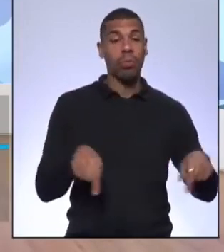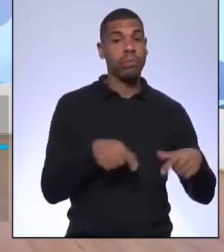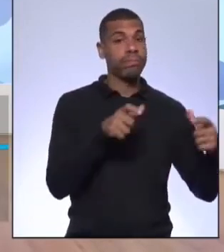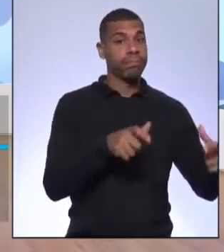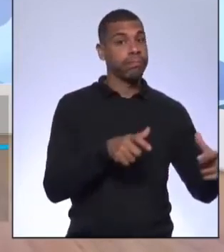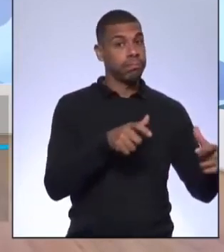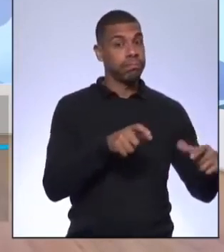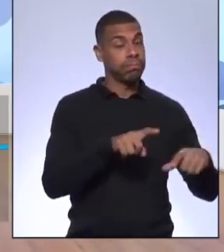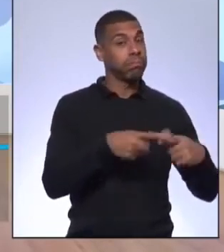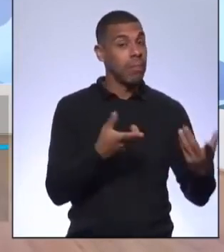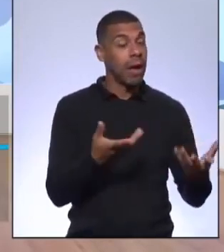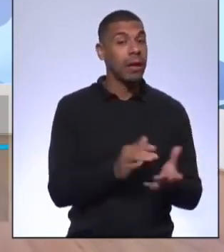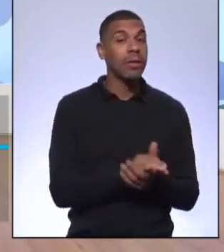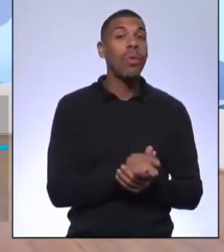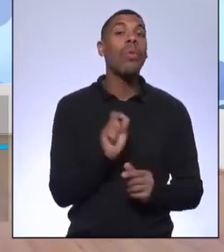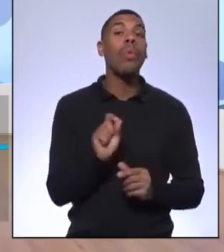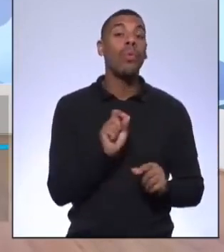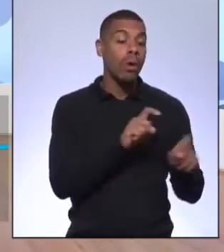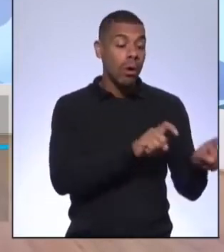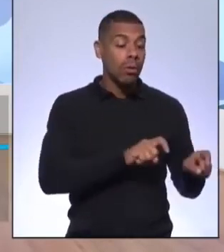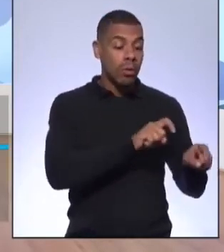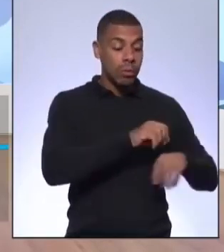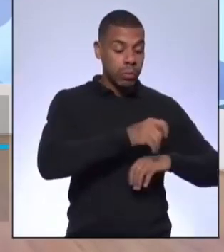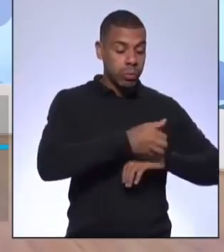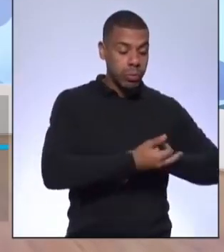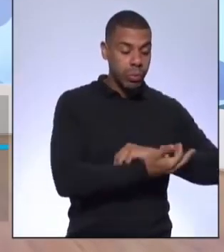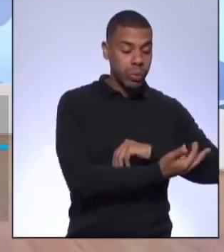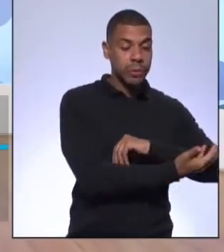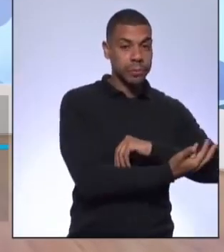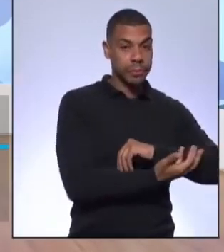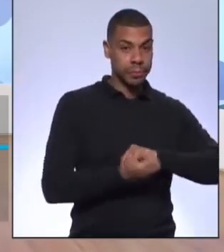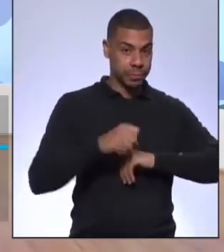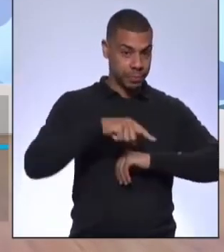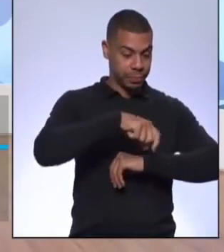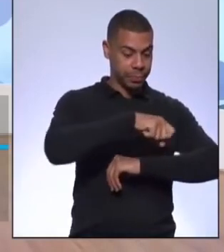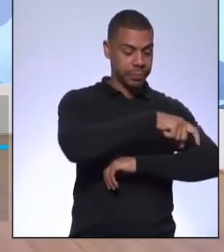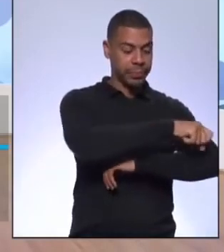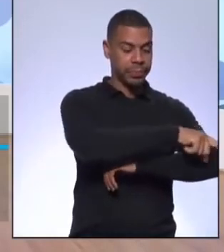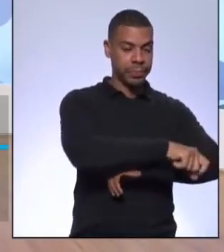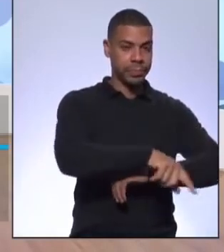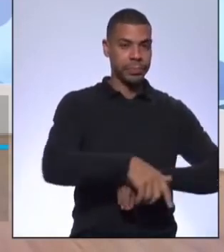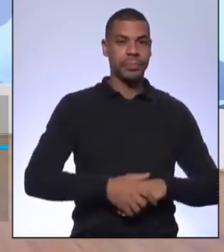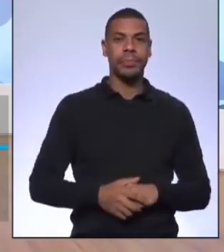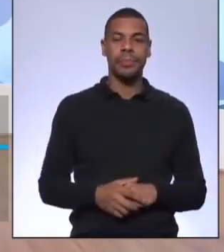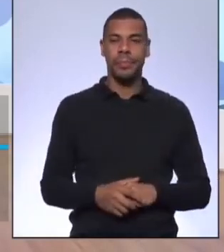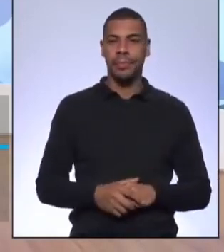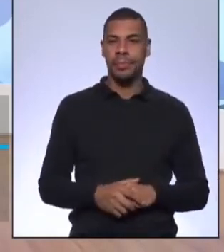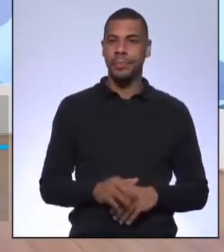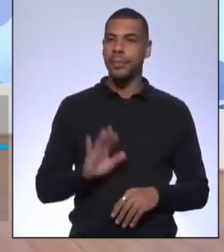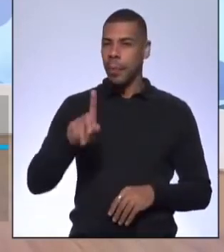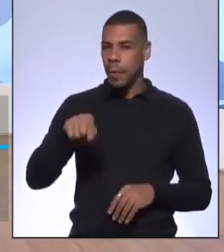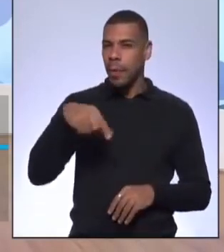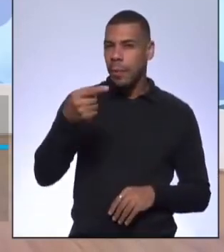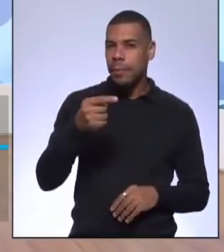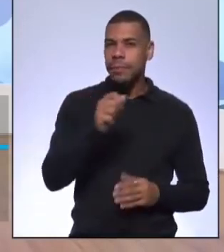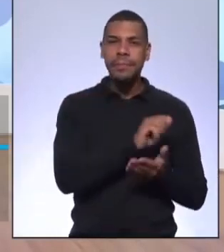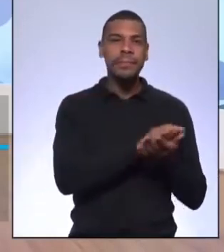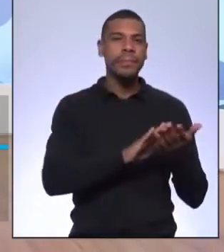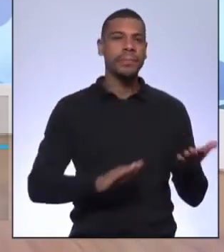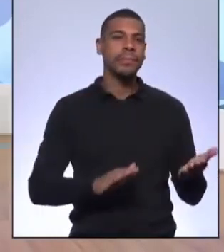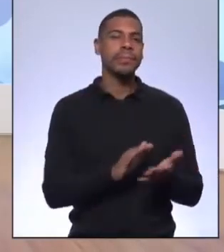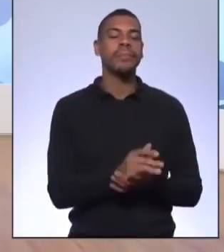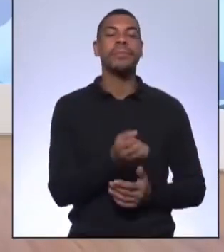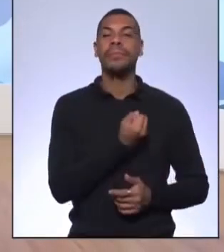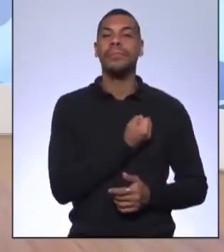né, que vai, mas o que você cultiva nela. Bastante coerente. Vamos lá? Na sequência, para atividade